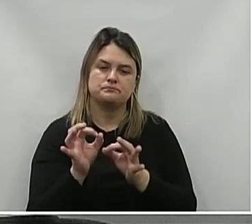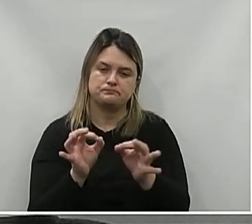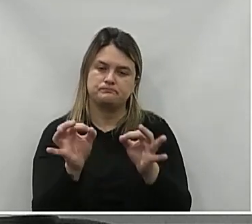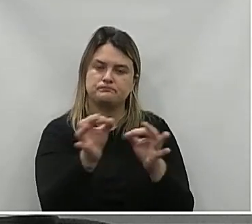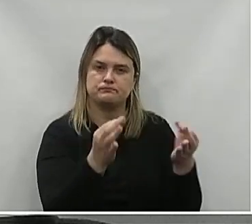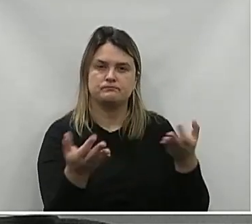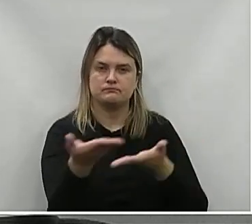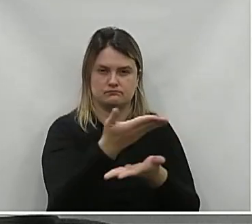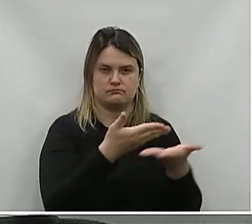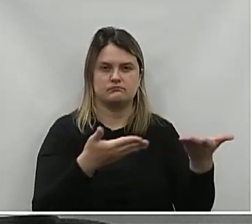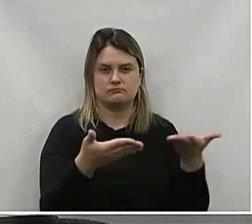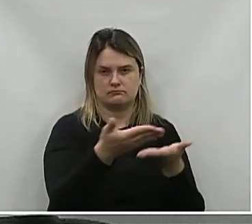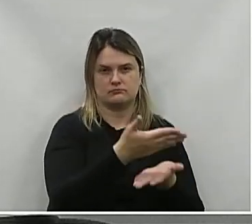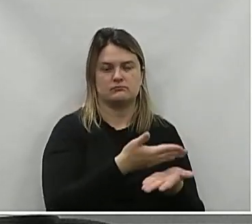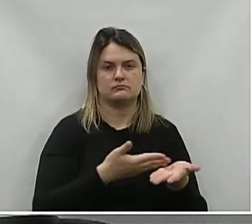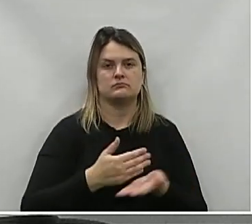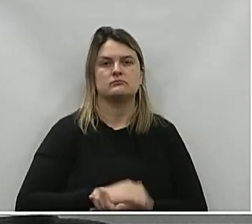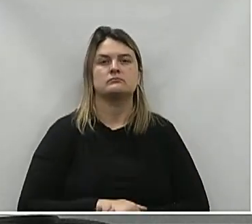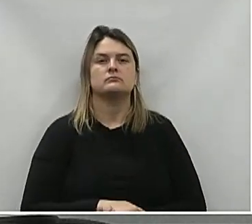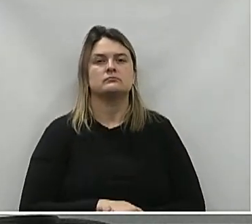forma bastante